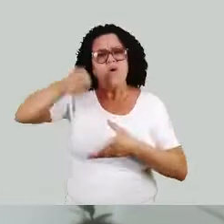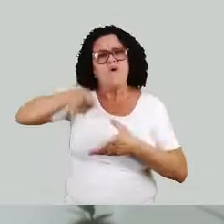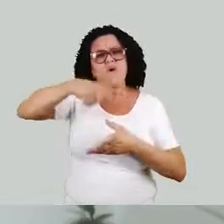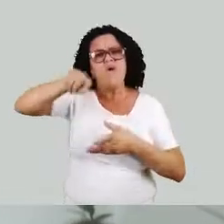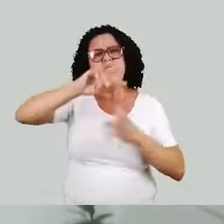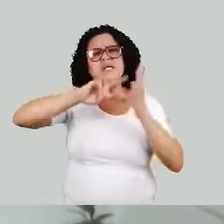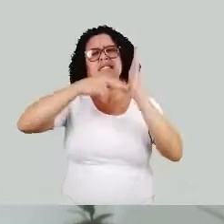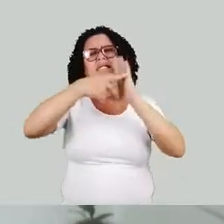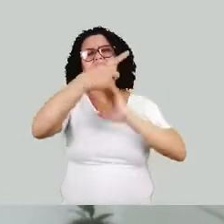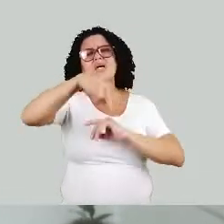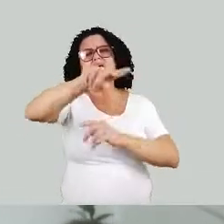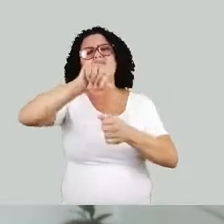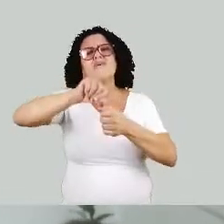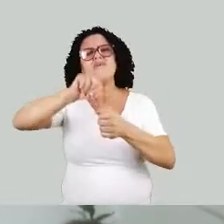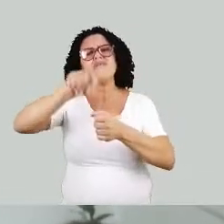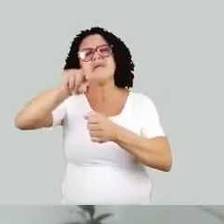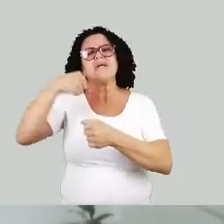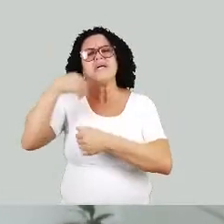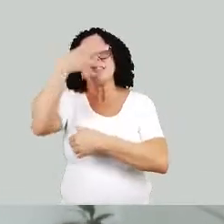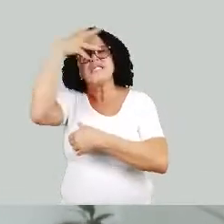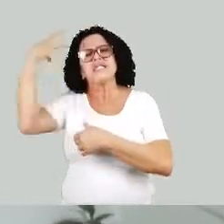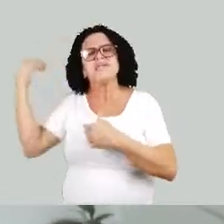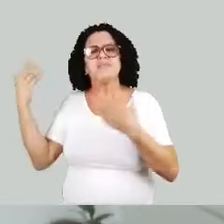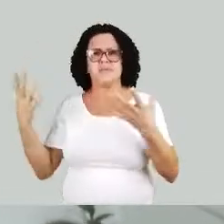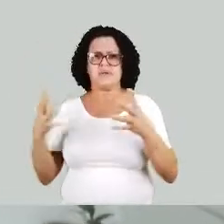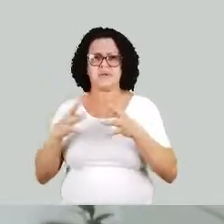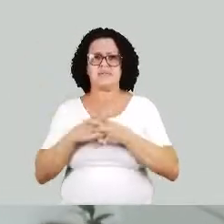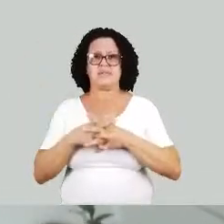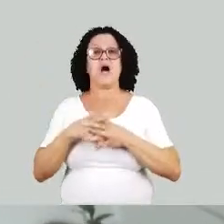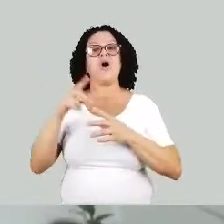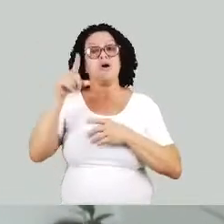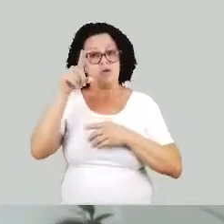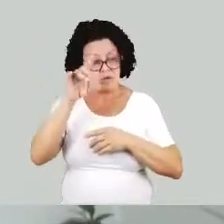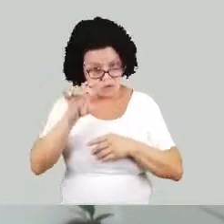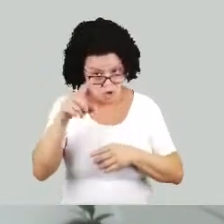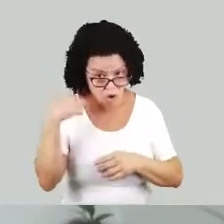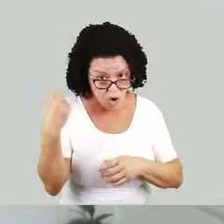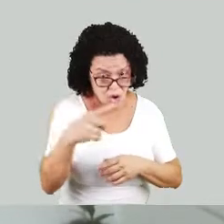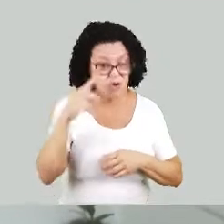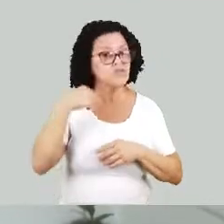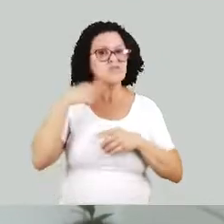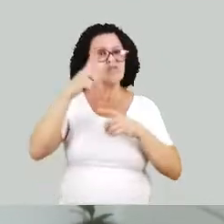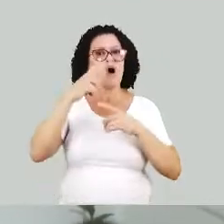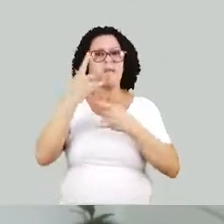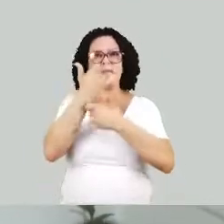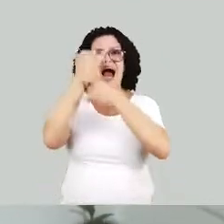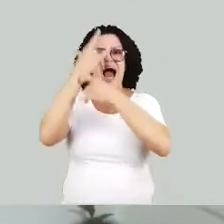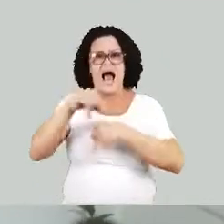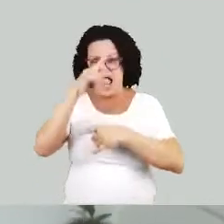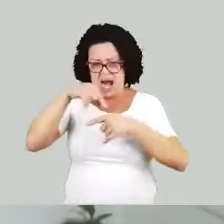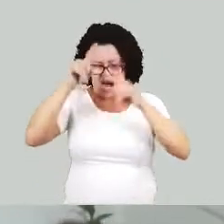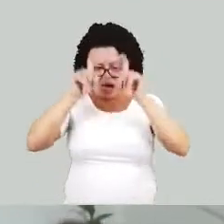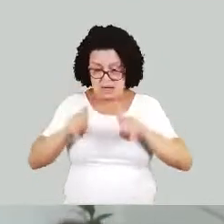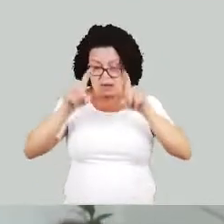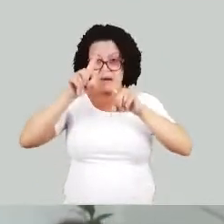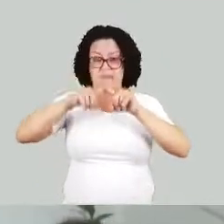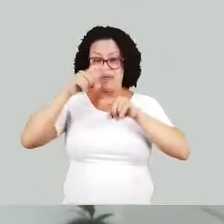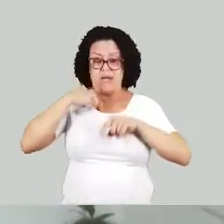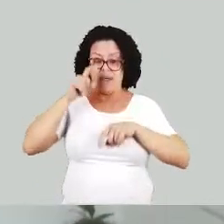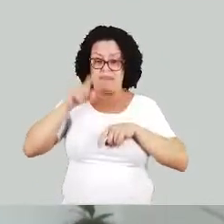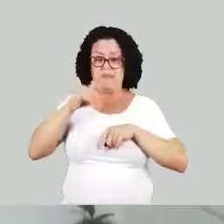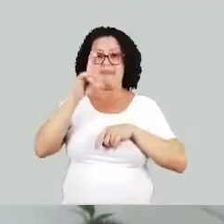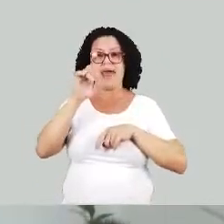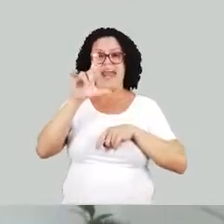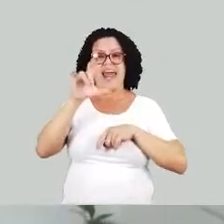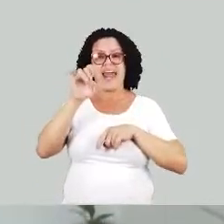obrigatoriamente implica num esquecimento, né? Nós não somos máquinas como os computadores que tem uma tecla delete